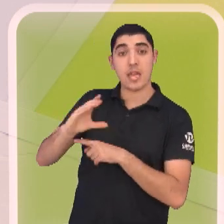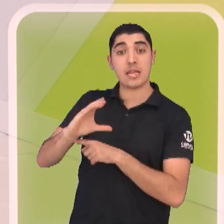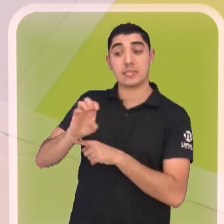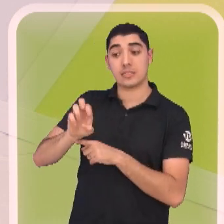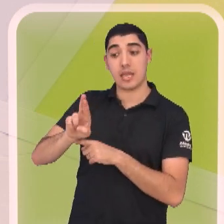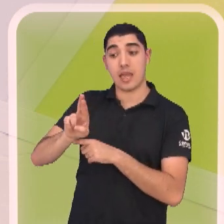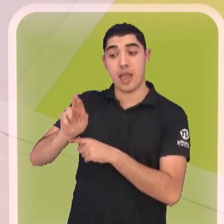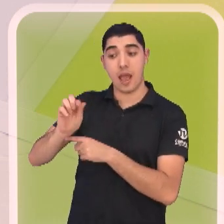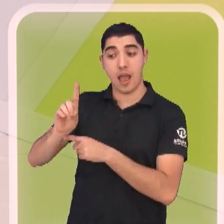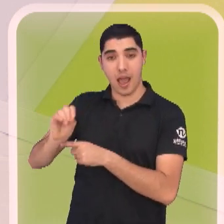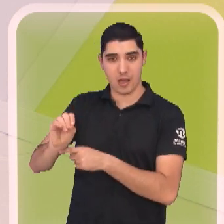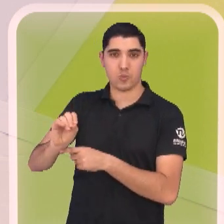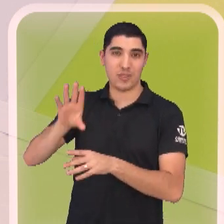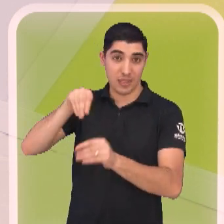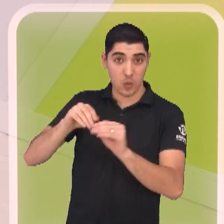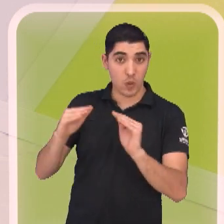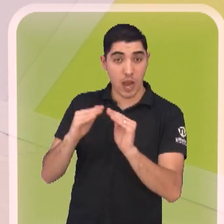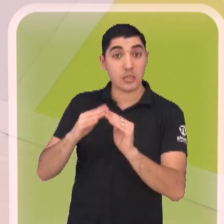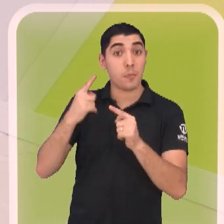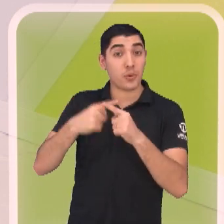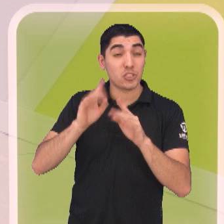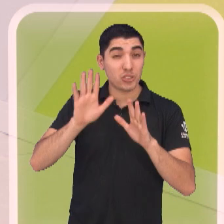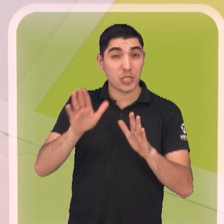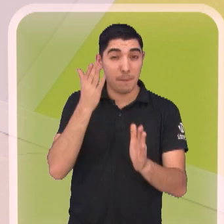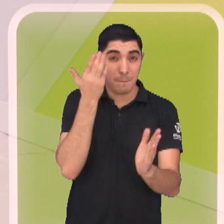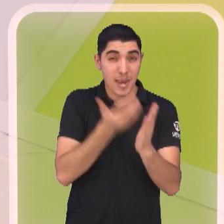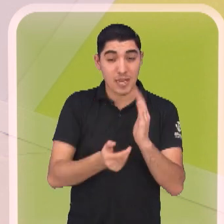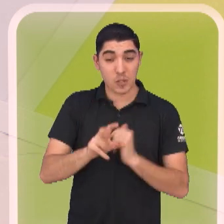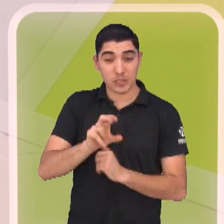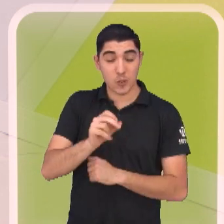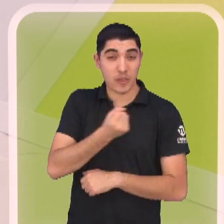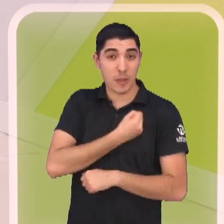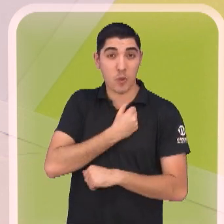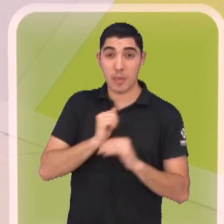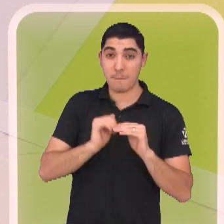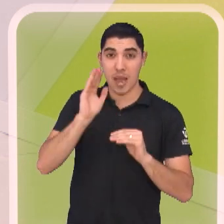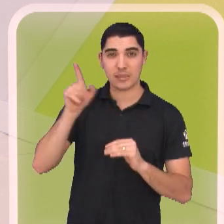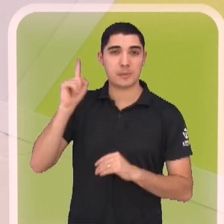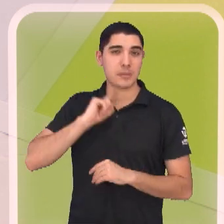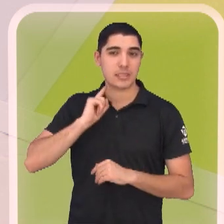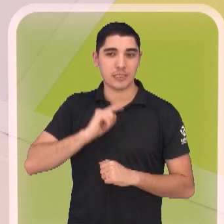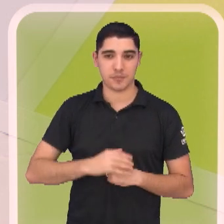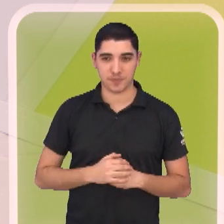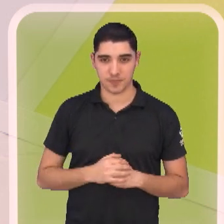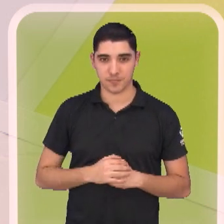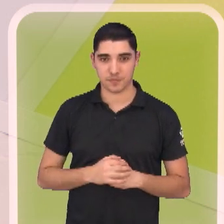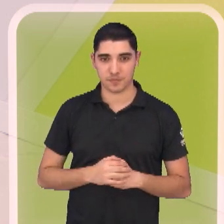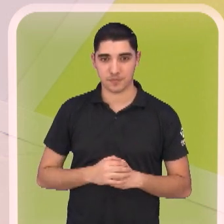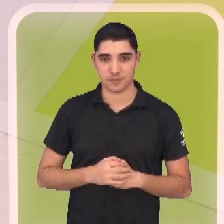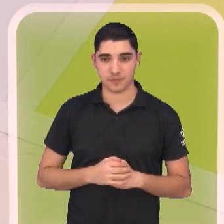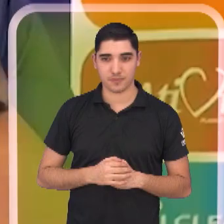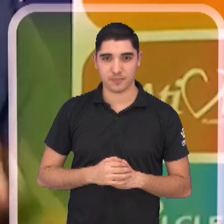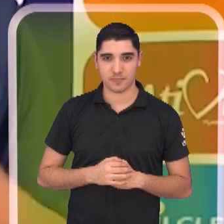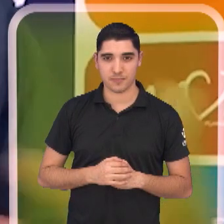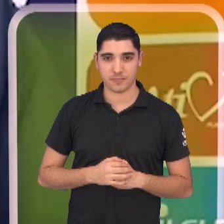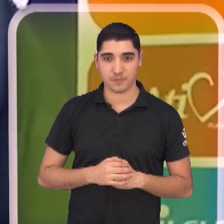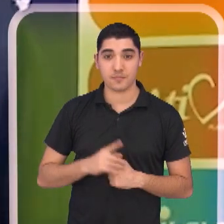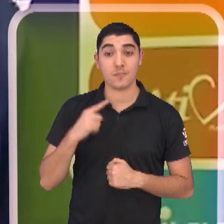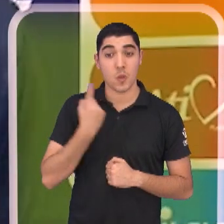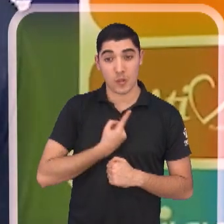após a derrota por mais de 50 pontos para o Minas Diz aí se é passeando Estamos pensando nessa